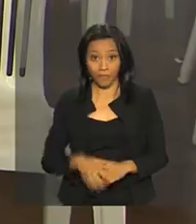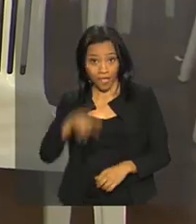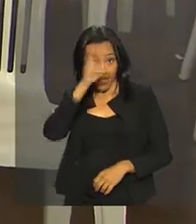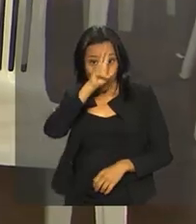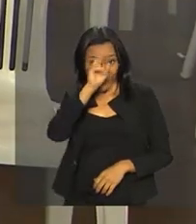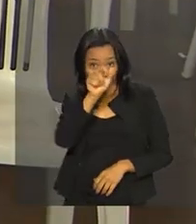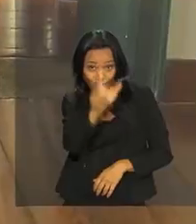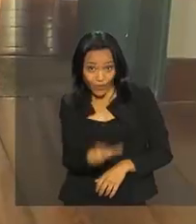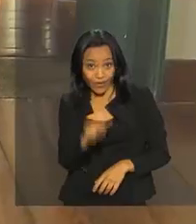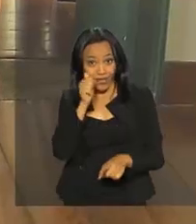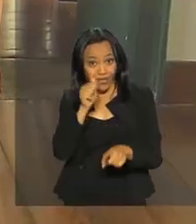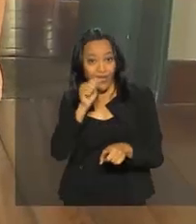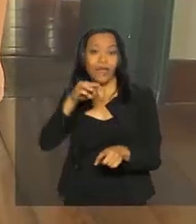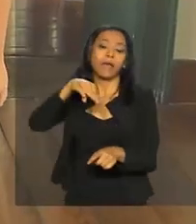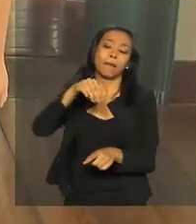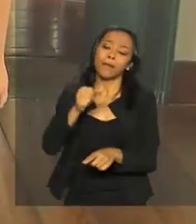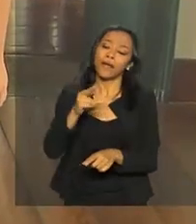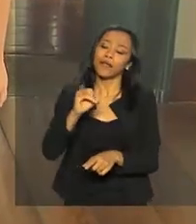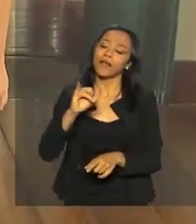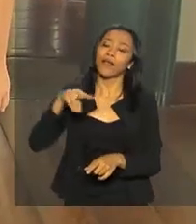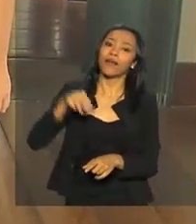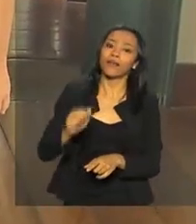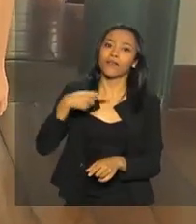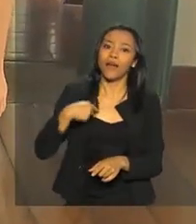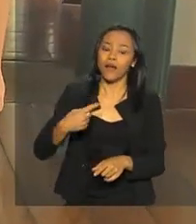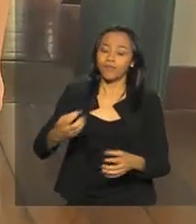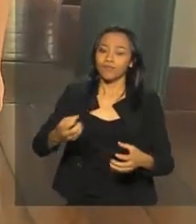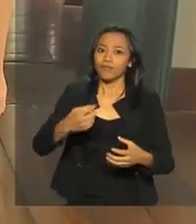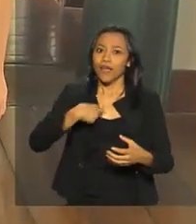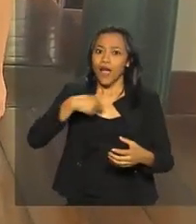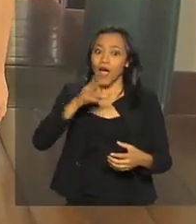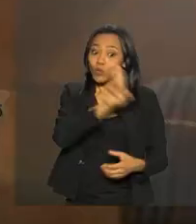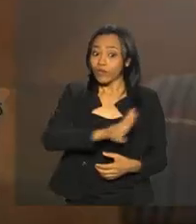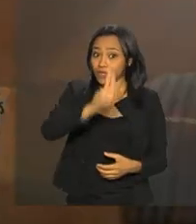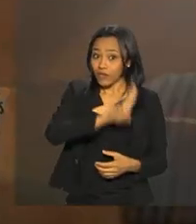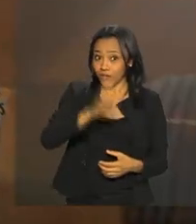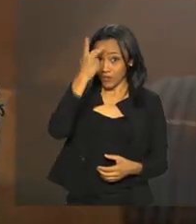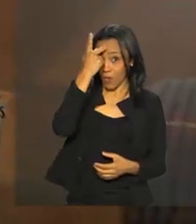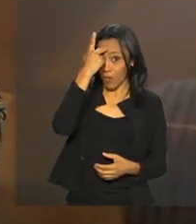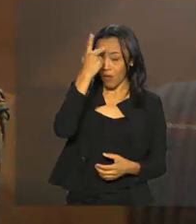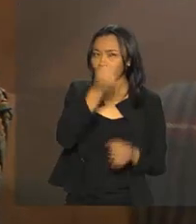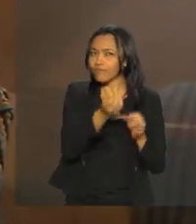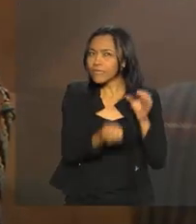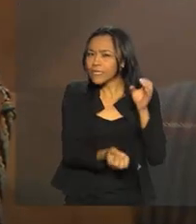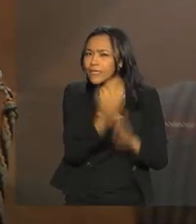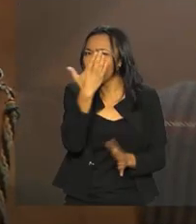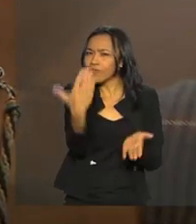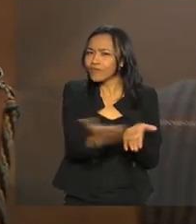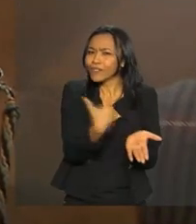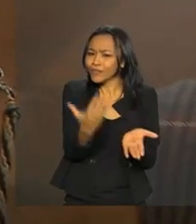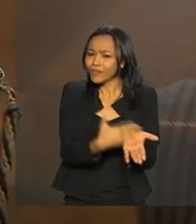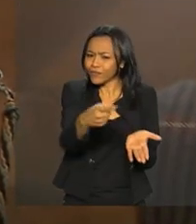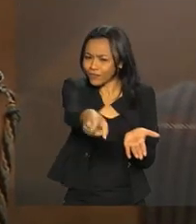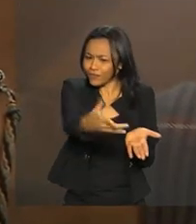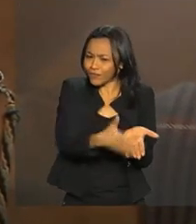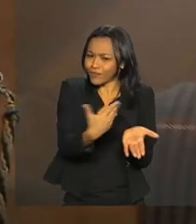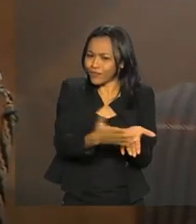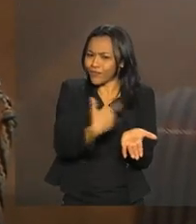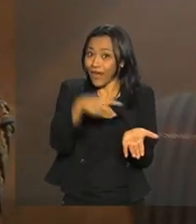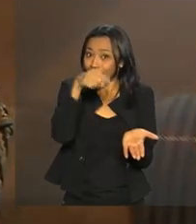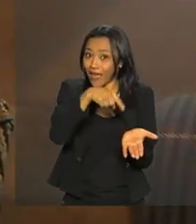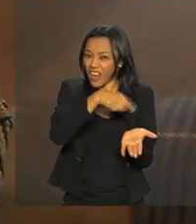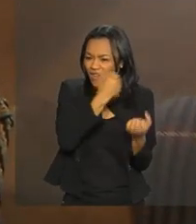Da Mariana inspirou pesquisadores da Universidade de São Paulo, a USP, a criarem a cartilha Mariana e a Batalha contra